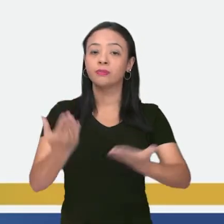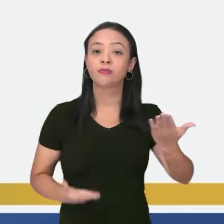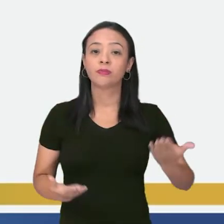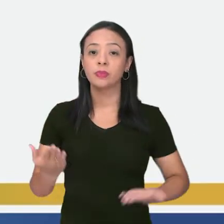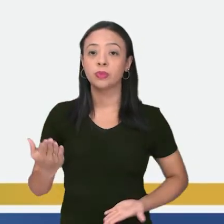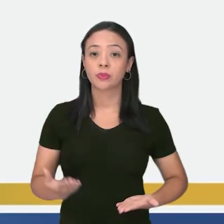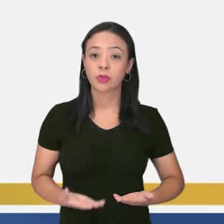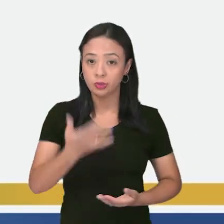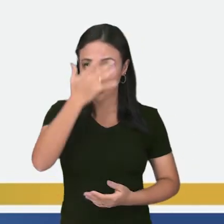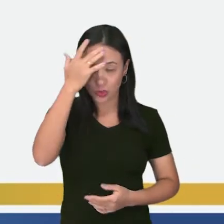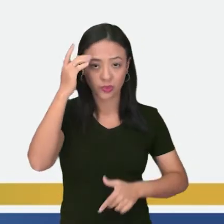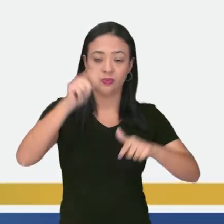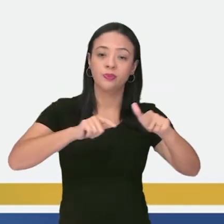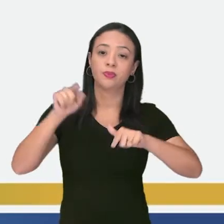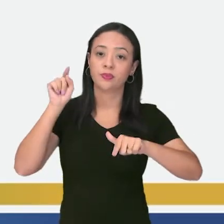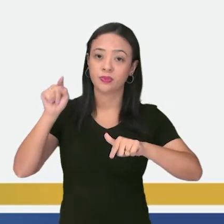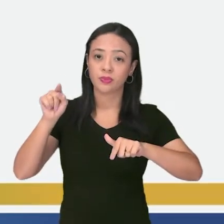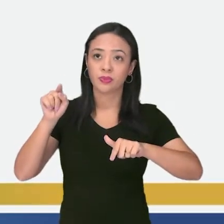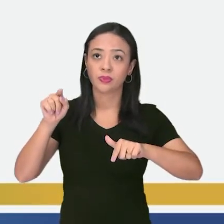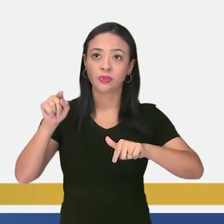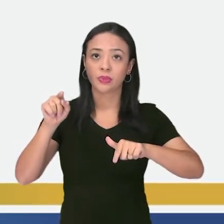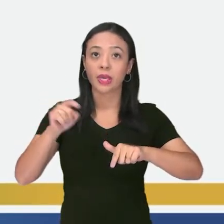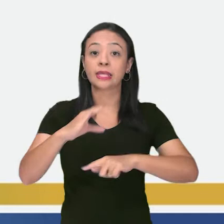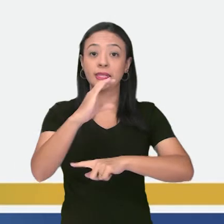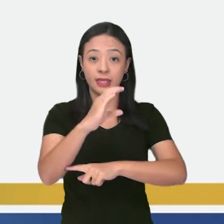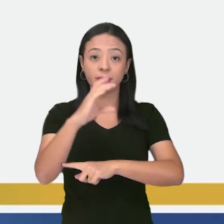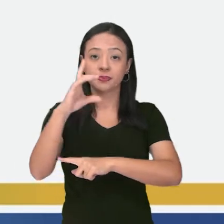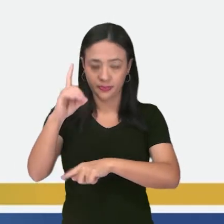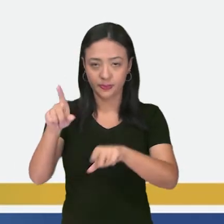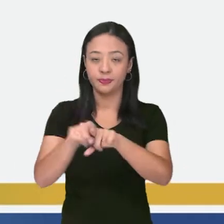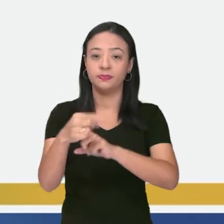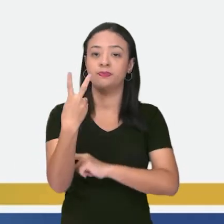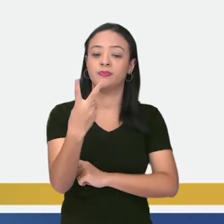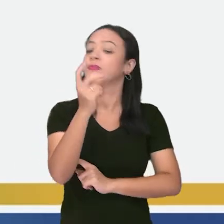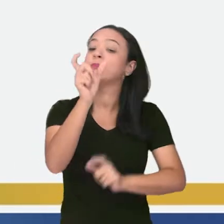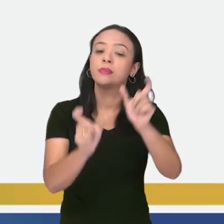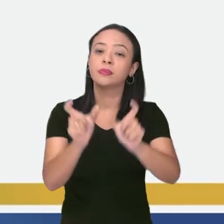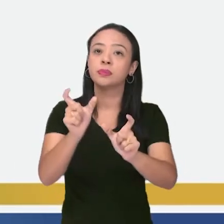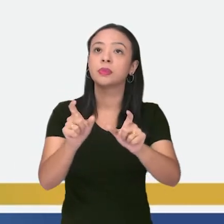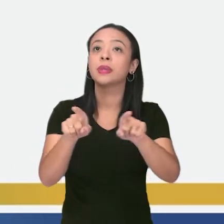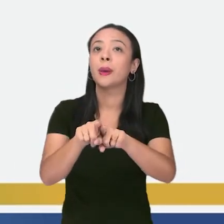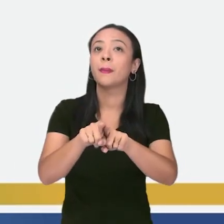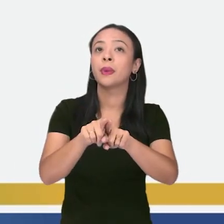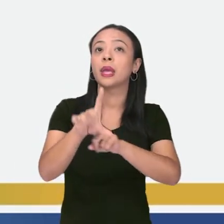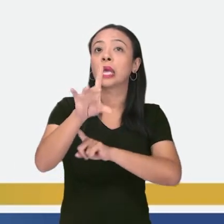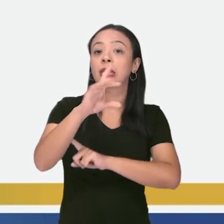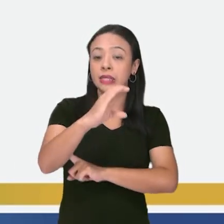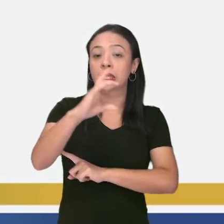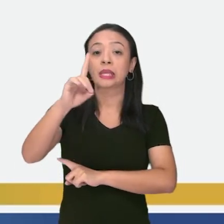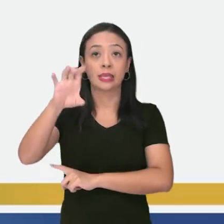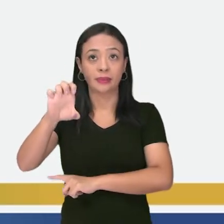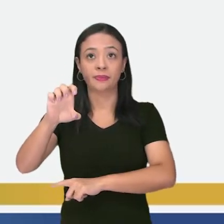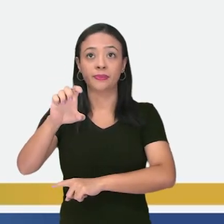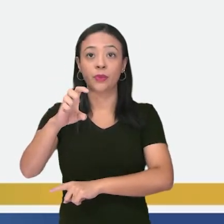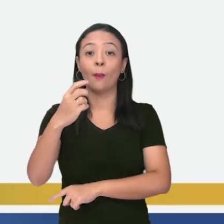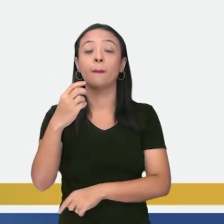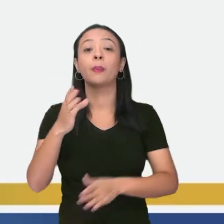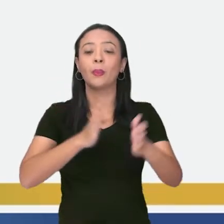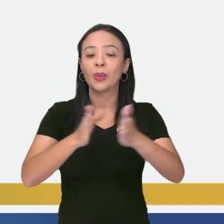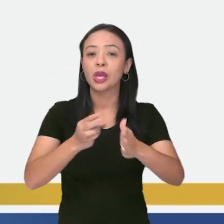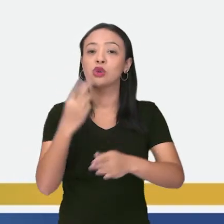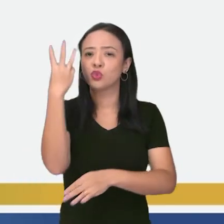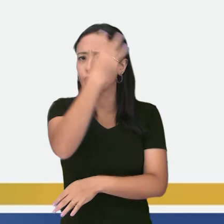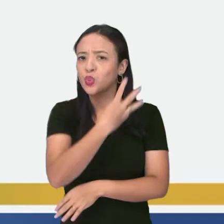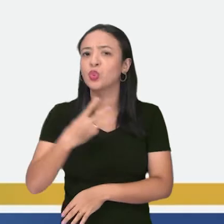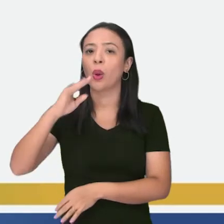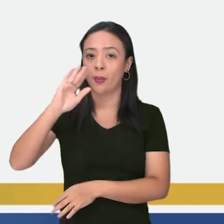pelos funcionários C e D, C, D e E, durante 3 horas e meia.